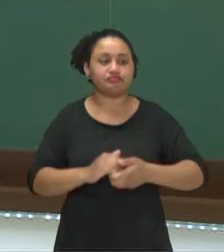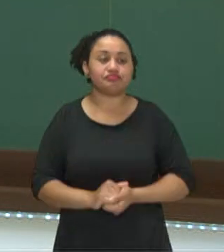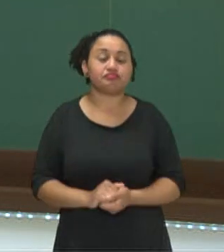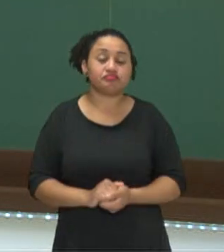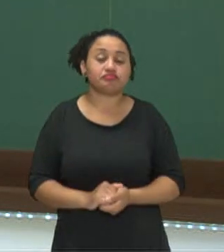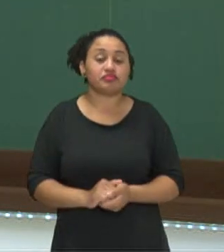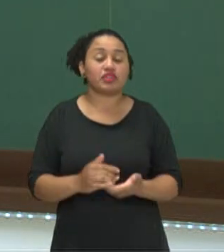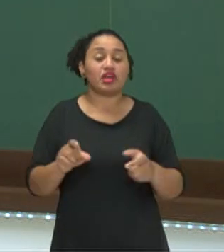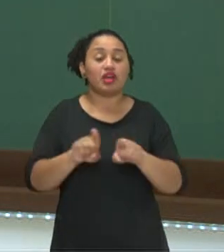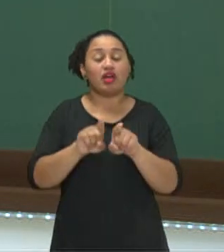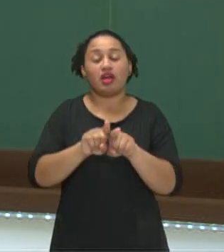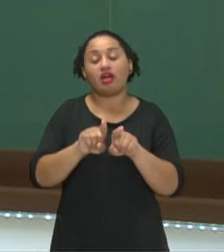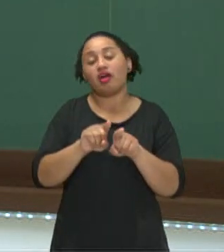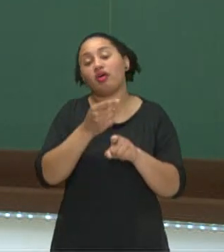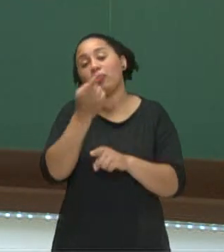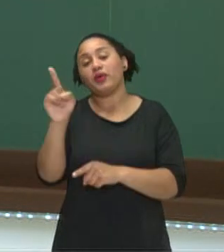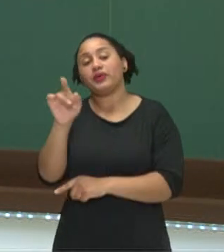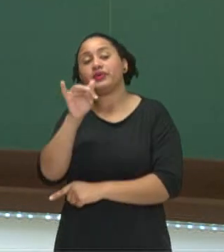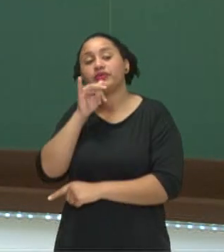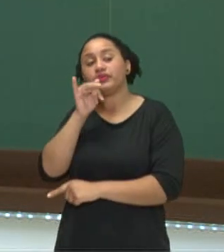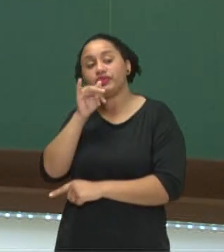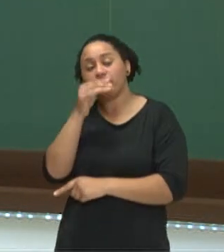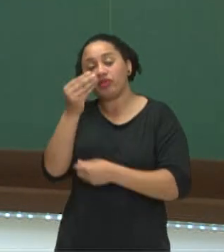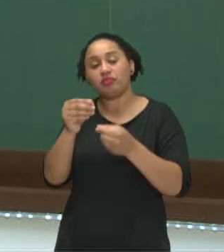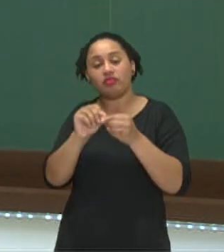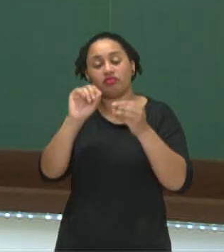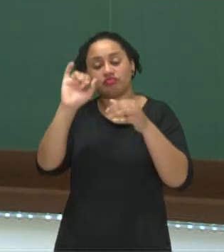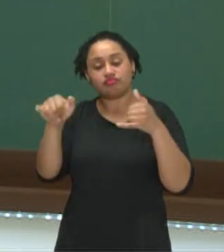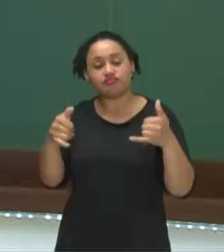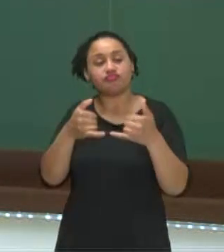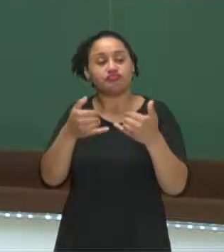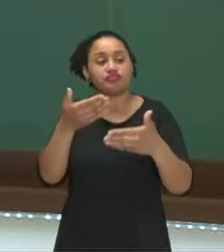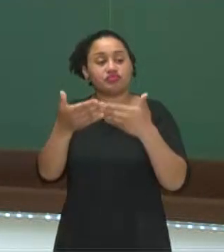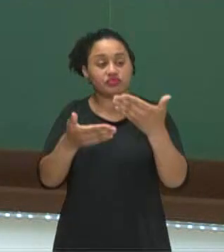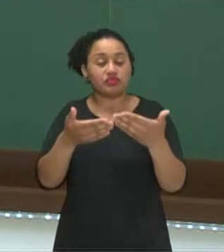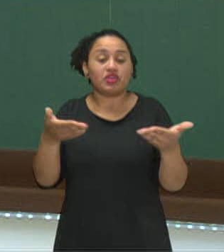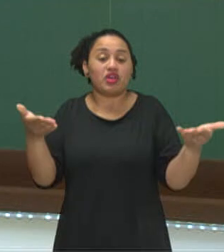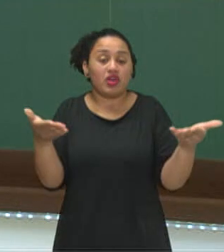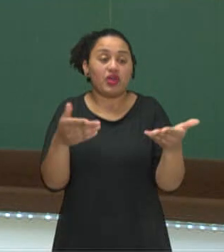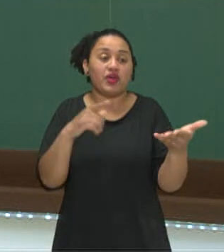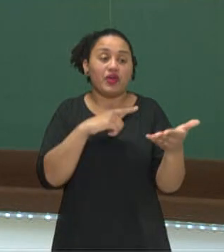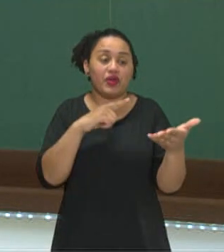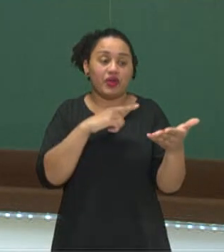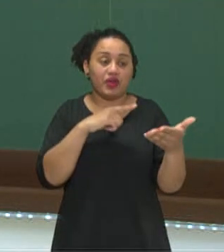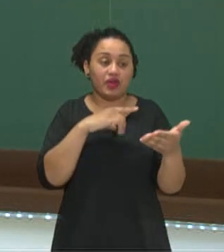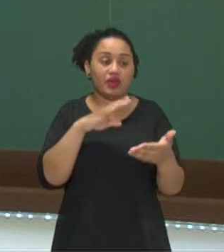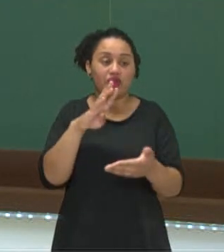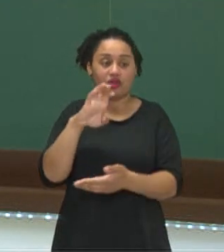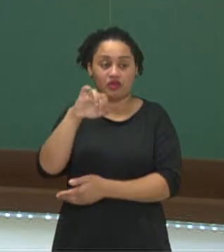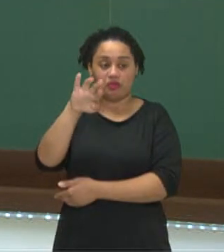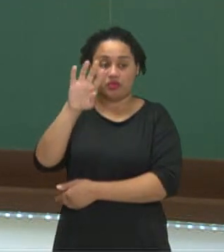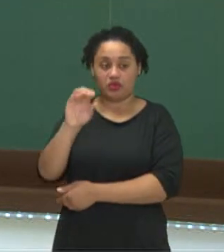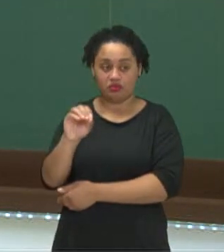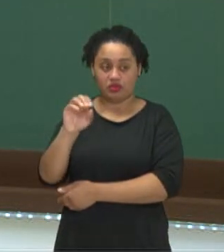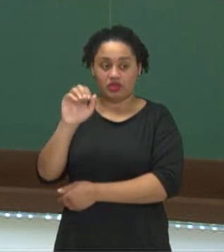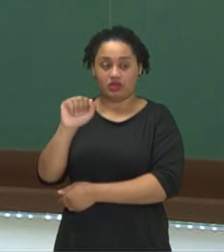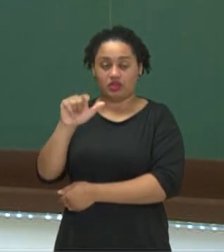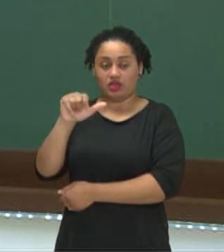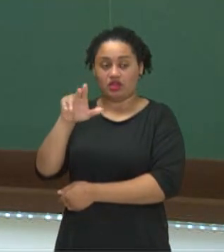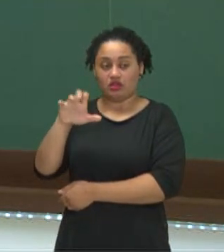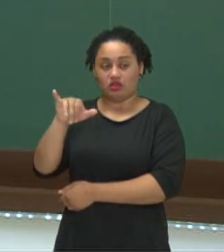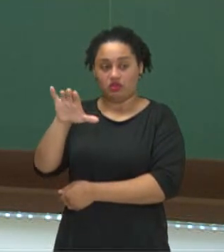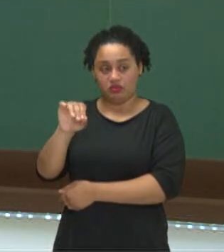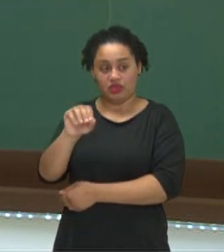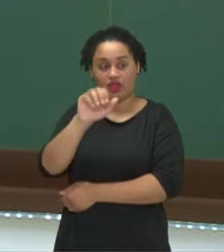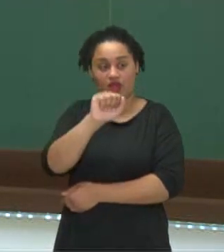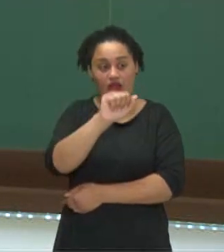Temos mais um exemplo aqui dessa construção iônica. Olha só, agora a gente tem o brometo de alumínio, AlBr3.